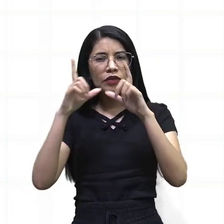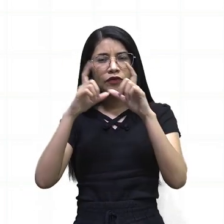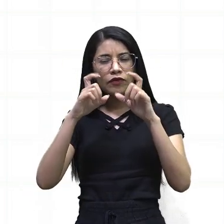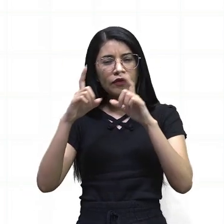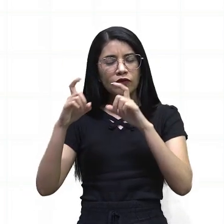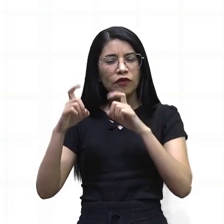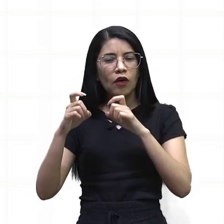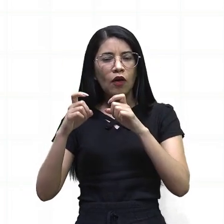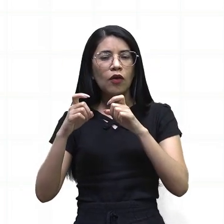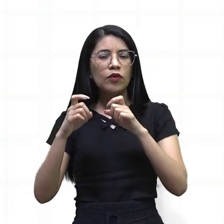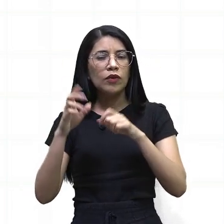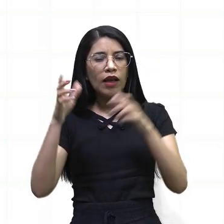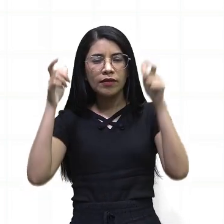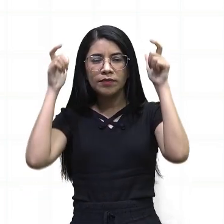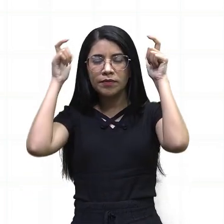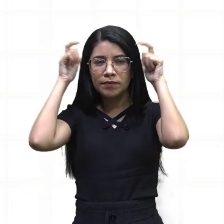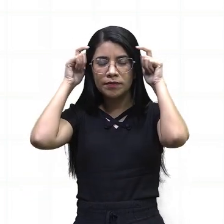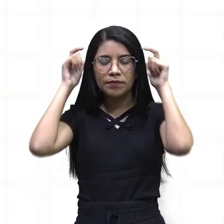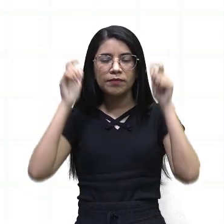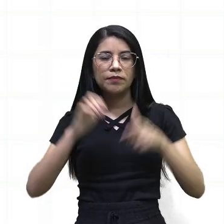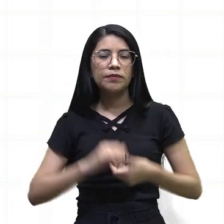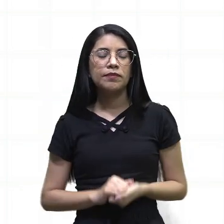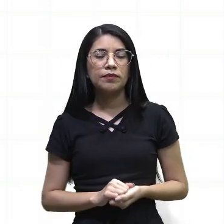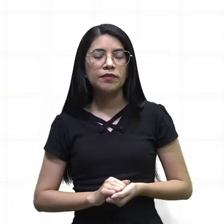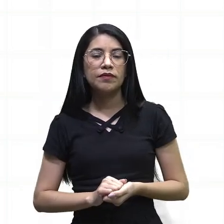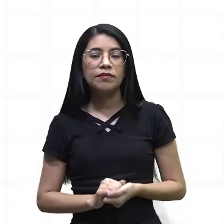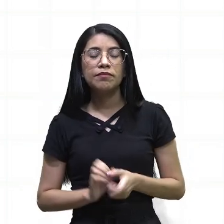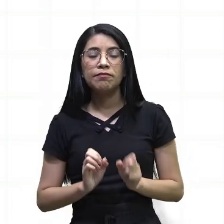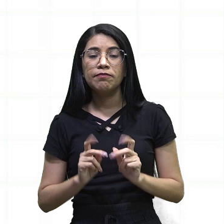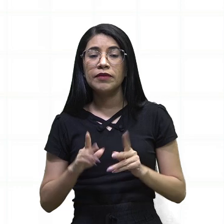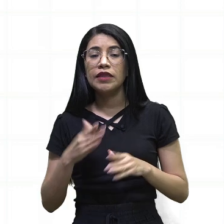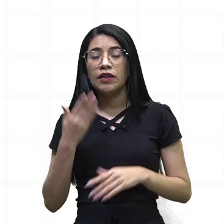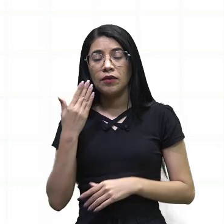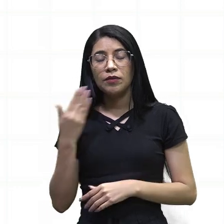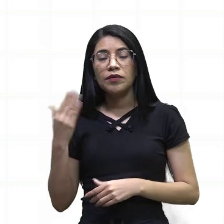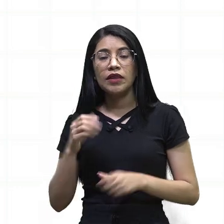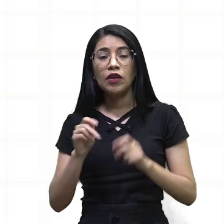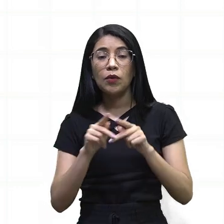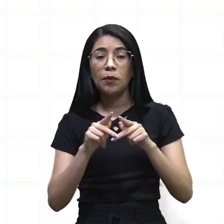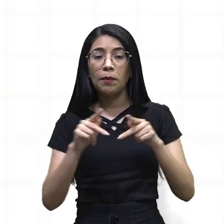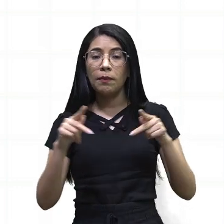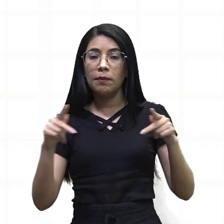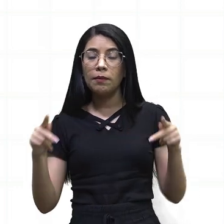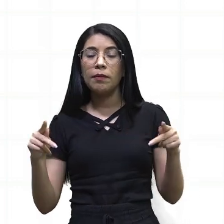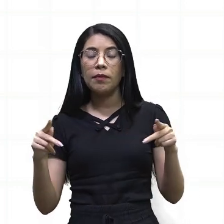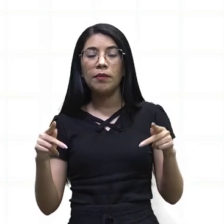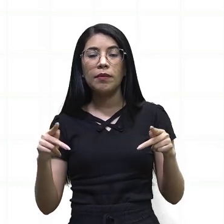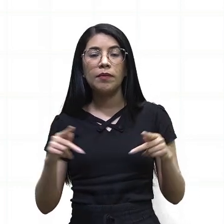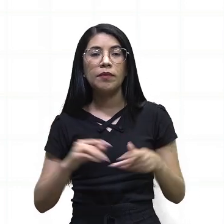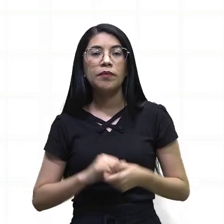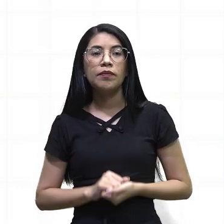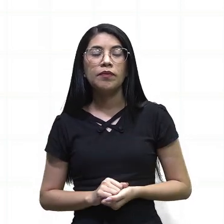na cabeça. Muito bem, nós temos aí, né, um período.